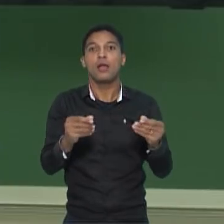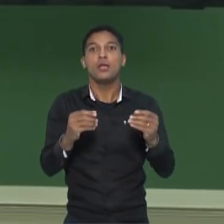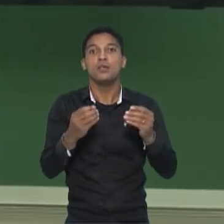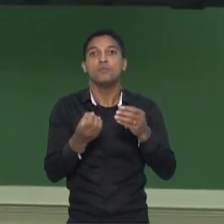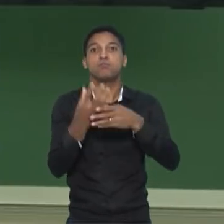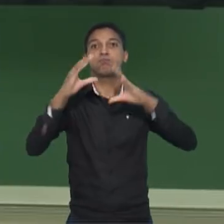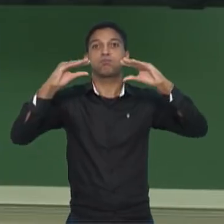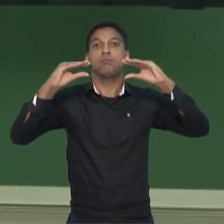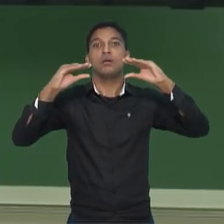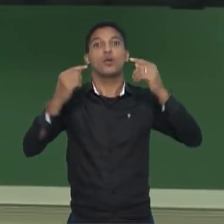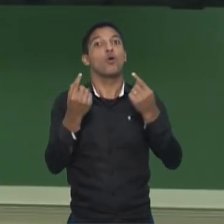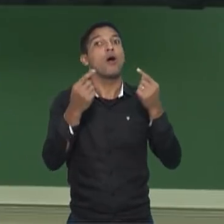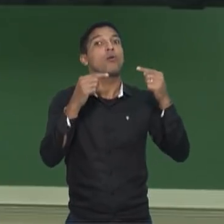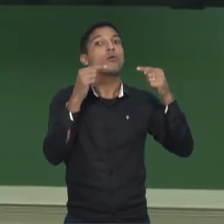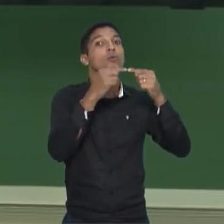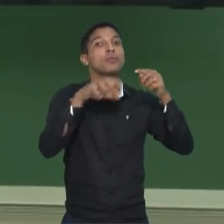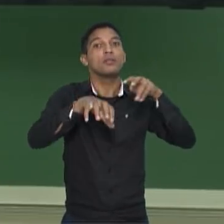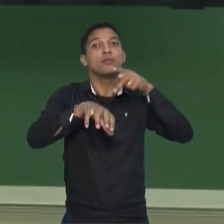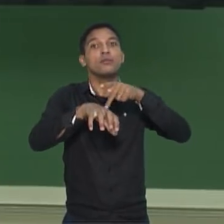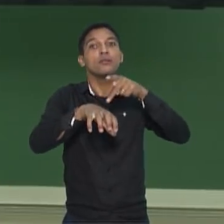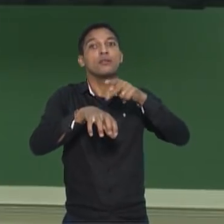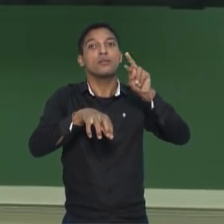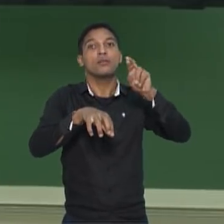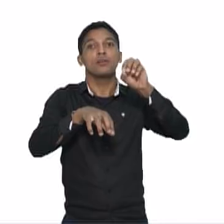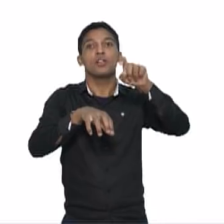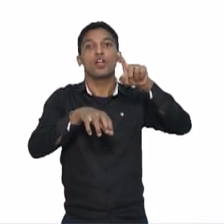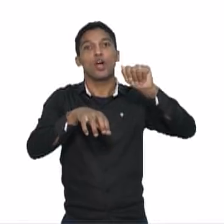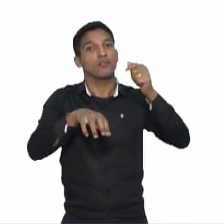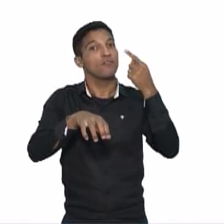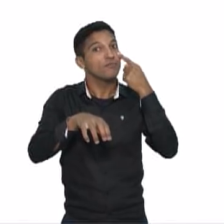destes tipos de rocha? Vamos lá?